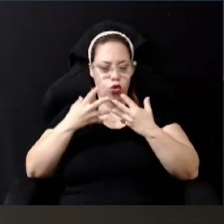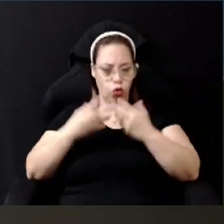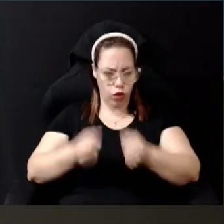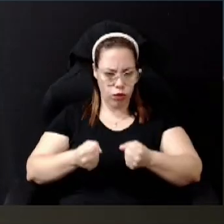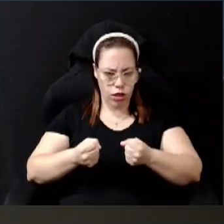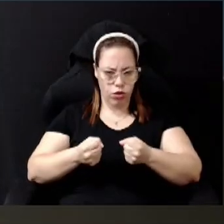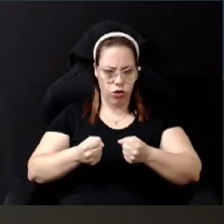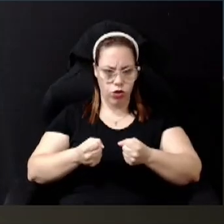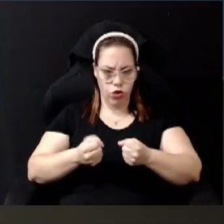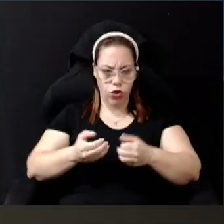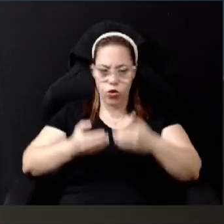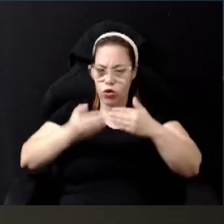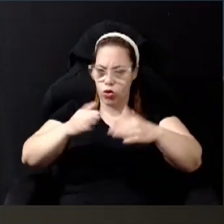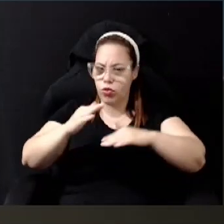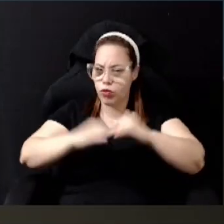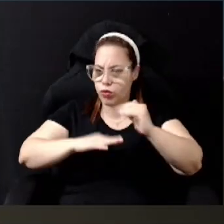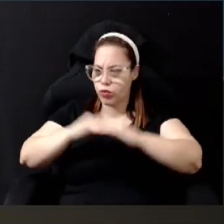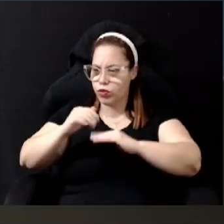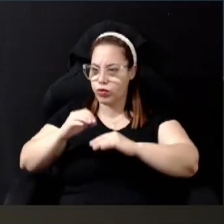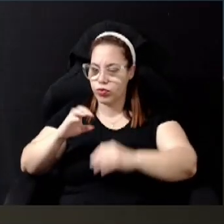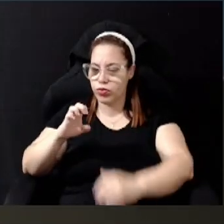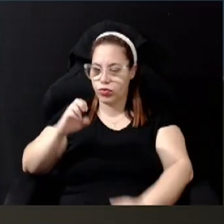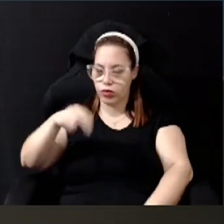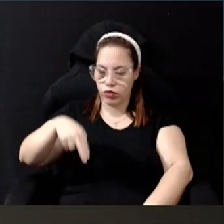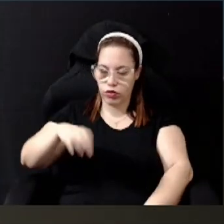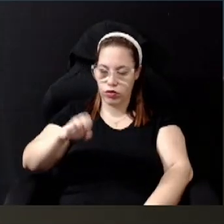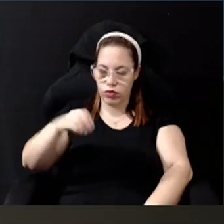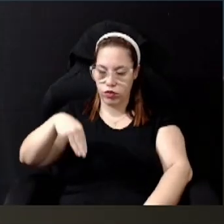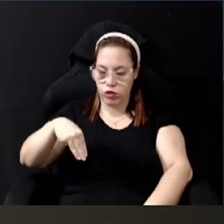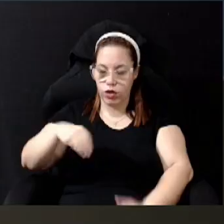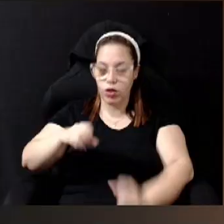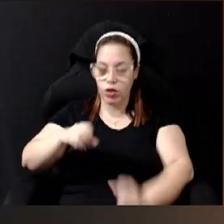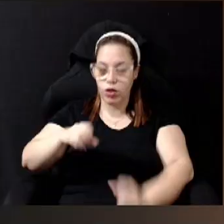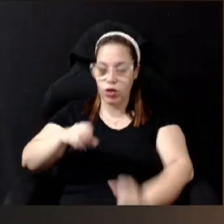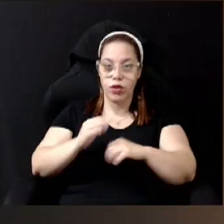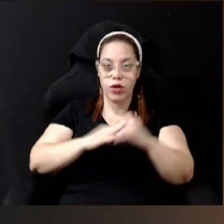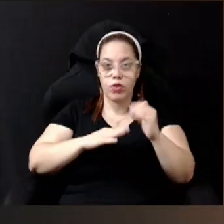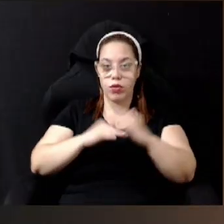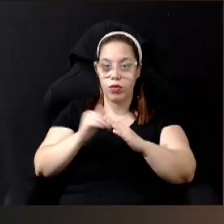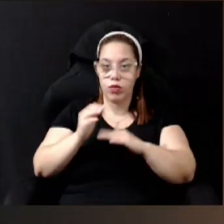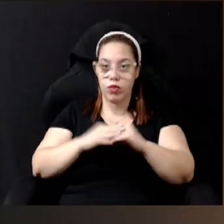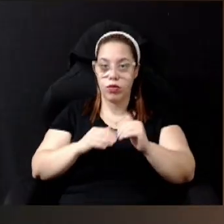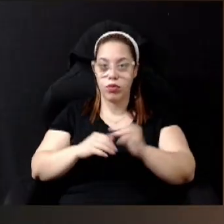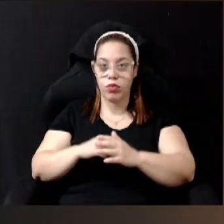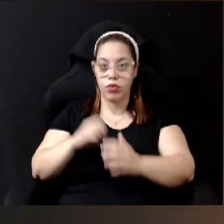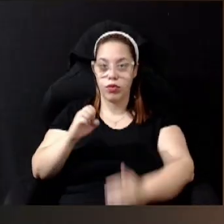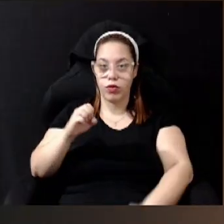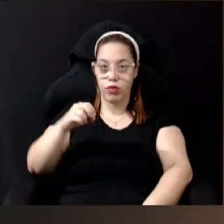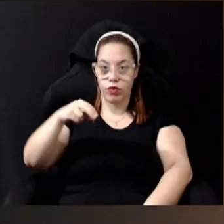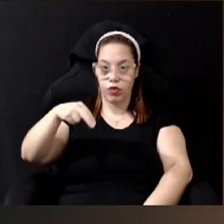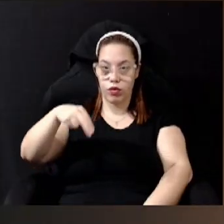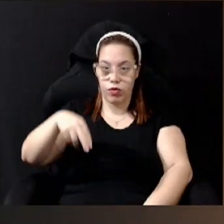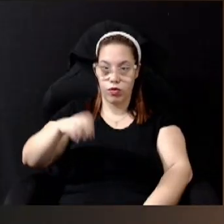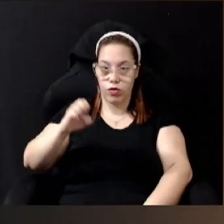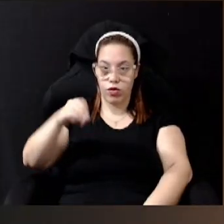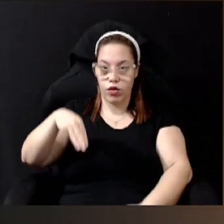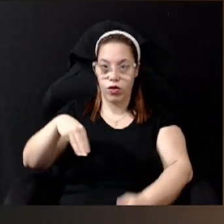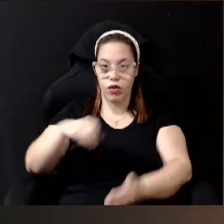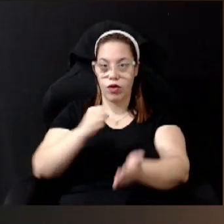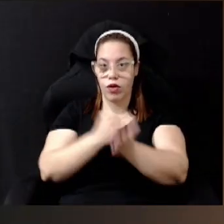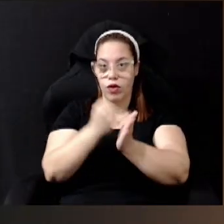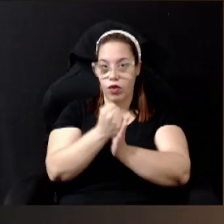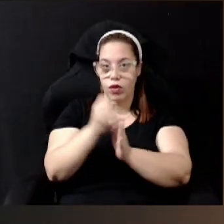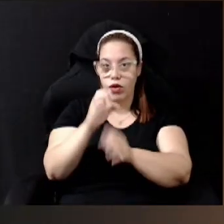esse preparatório para o Enem. Então o aluno hoje, ele pode fazer o preparatório para o Enem. Todo aluno que é matriculado, ele tem acesso a um curso de